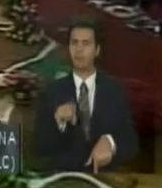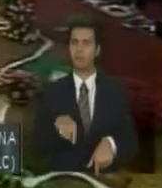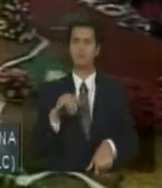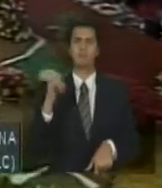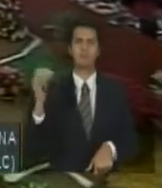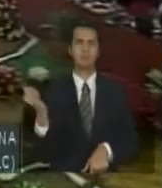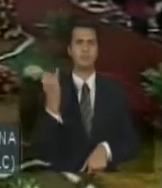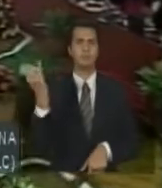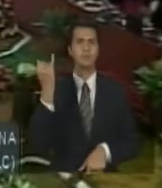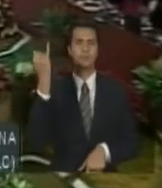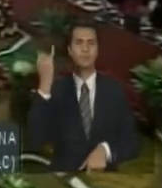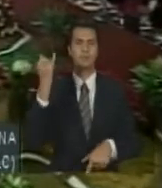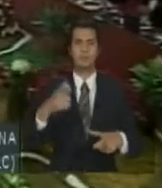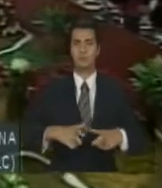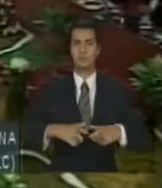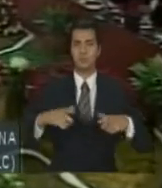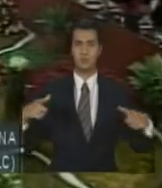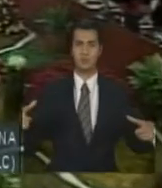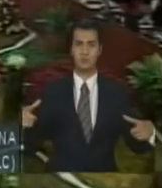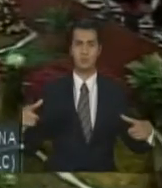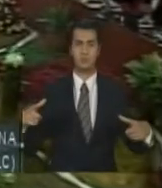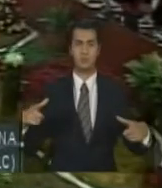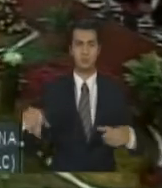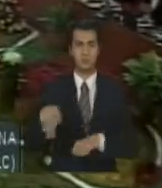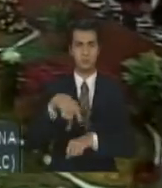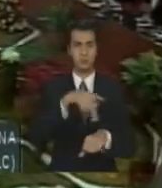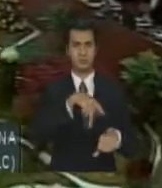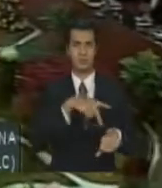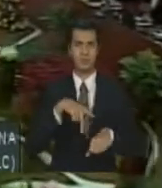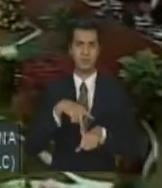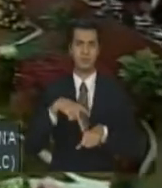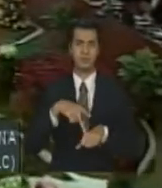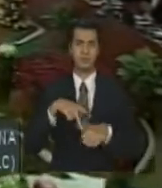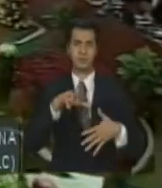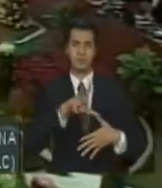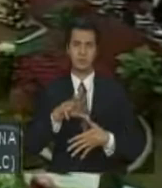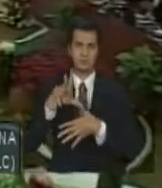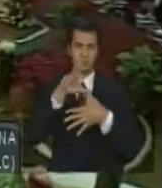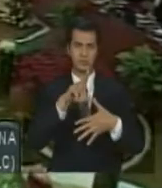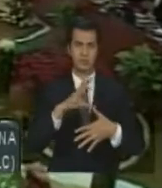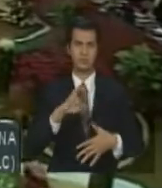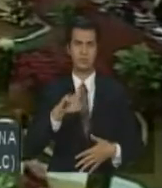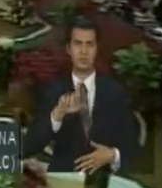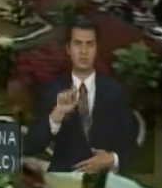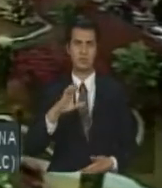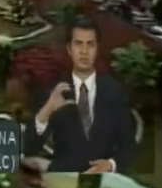grandes façanhas dos países da nossa região, que é a CELAC.